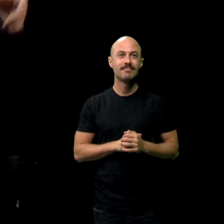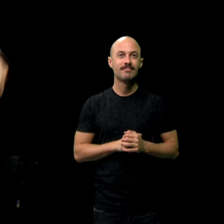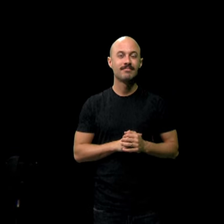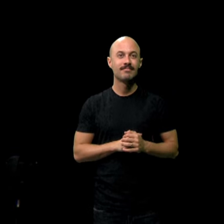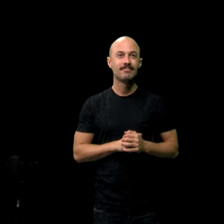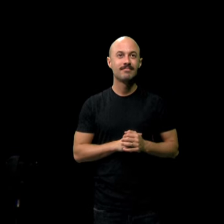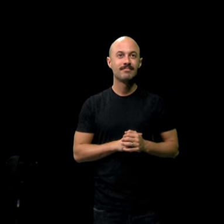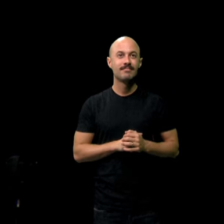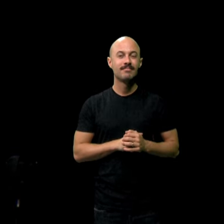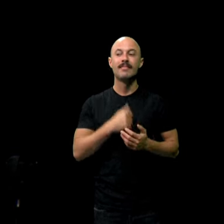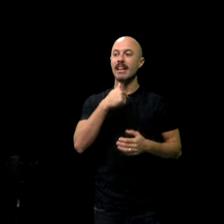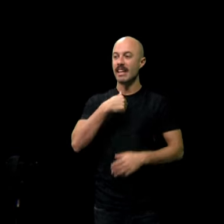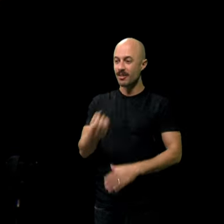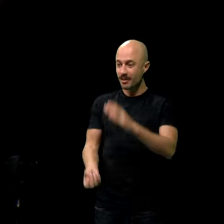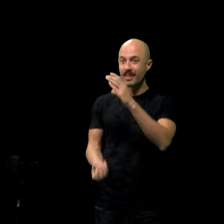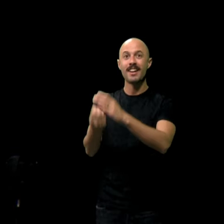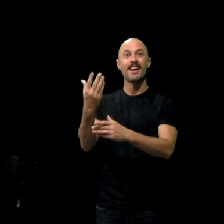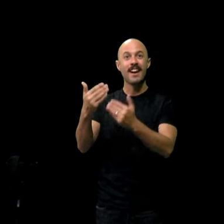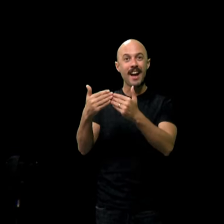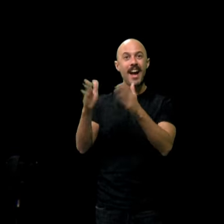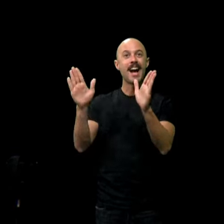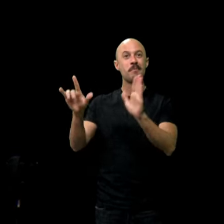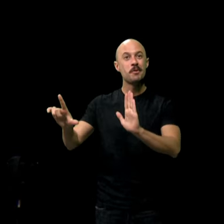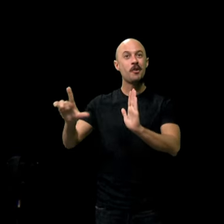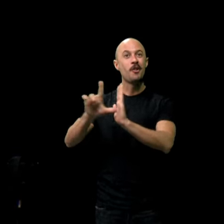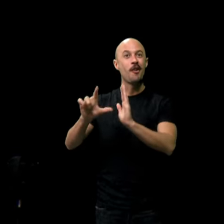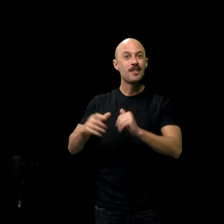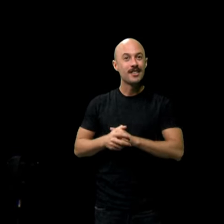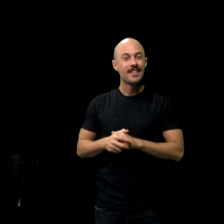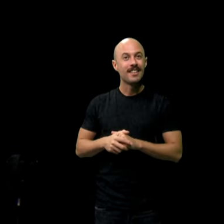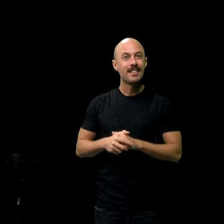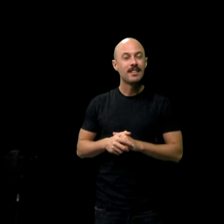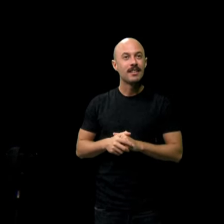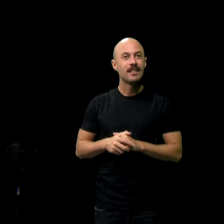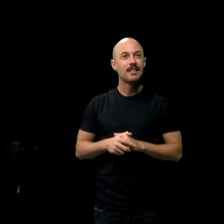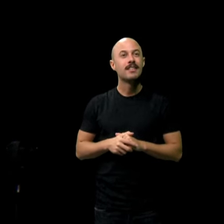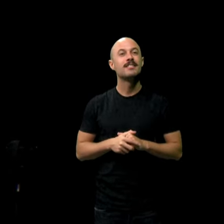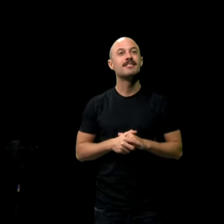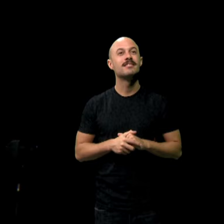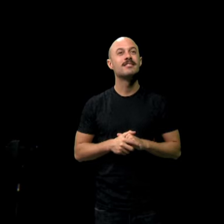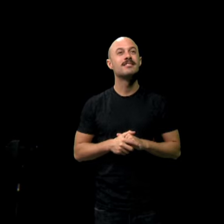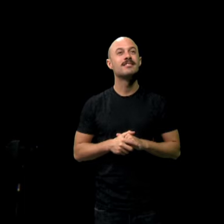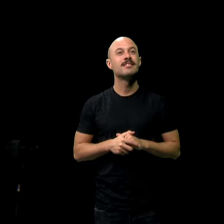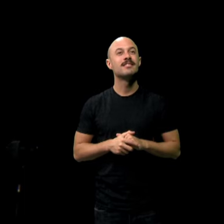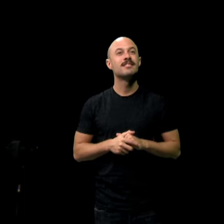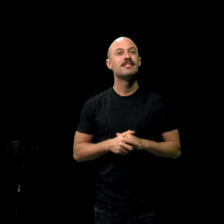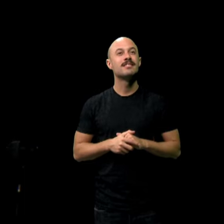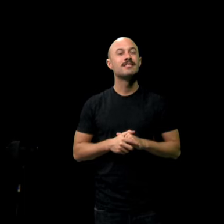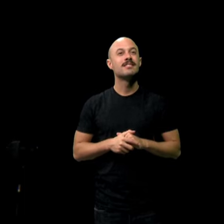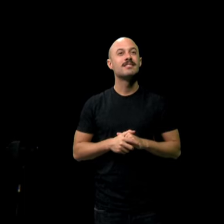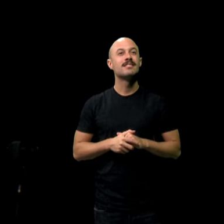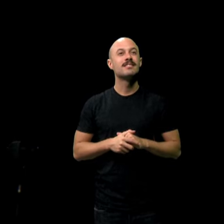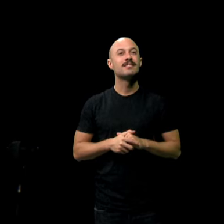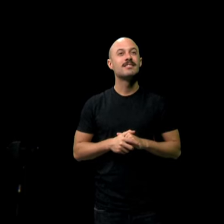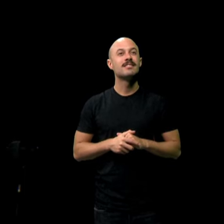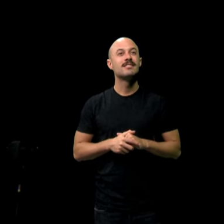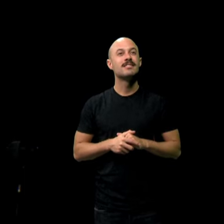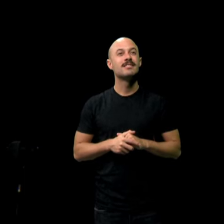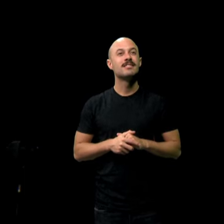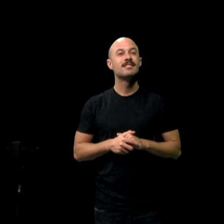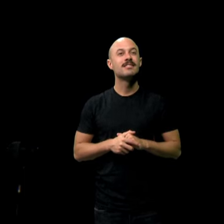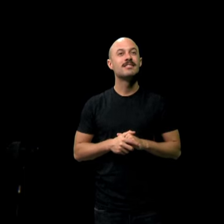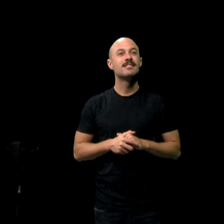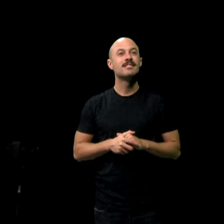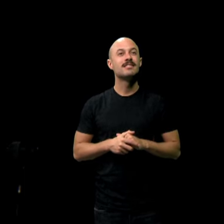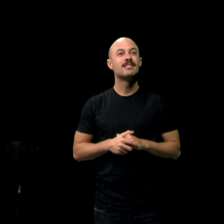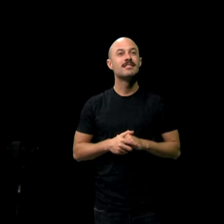Cada vez que eu abro uma loja, eu vou ter a franquia deles, você está entendendo bem. Mas cada vez que eu abro uma loja, vocês me têm que pagar para